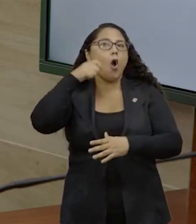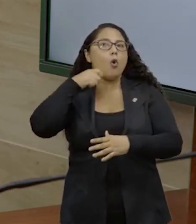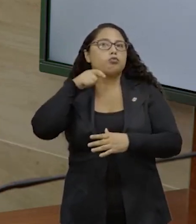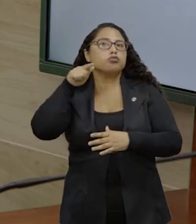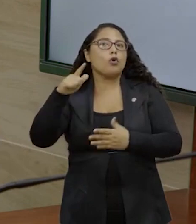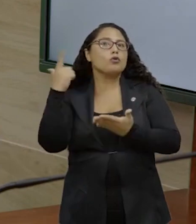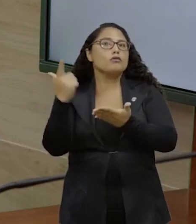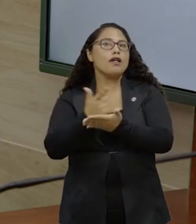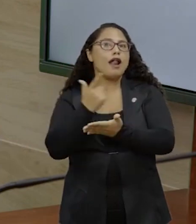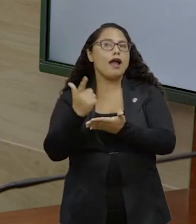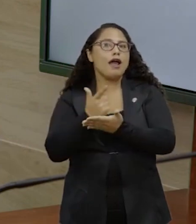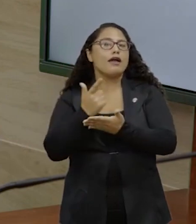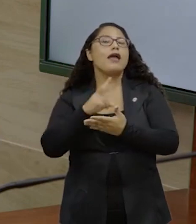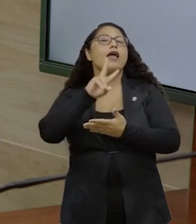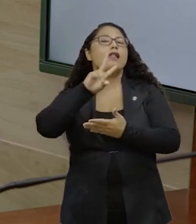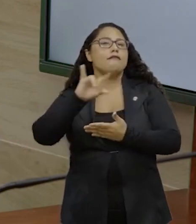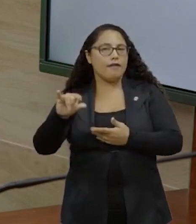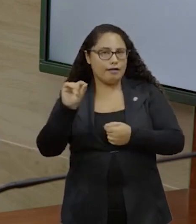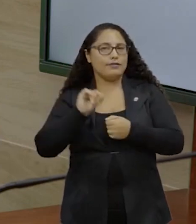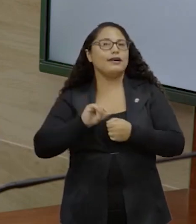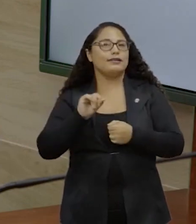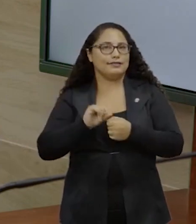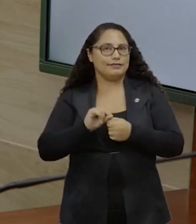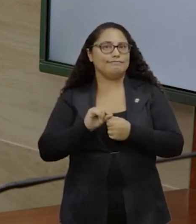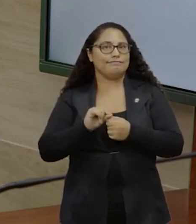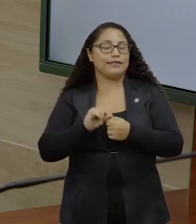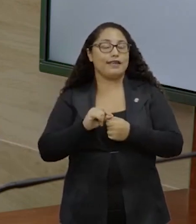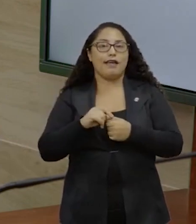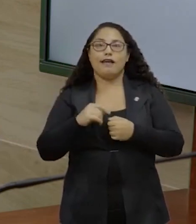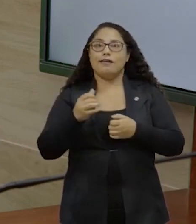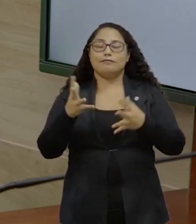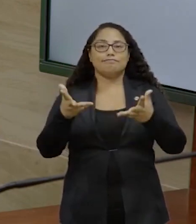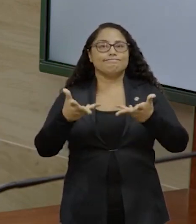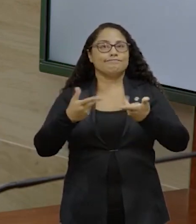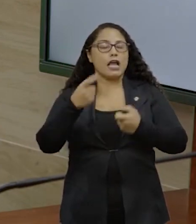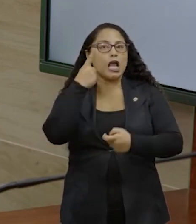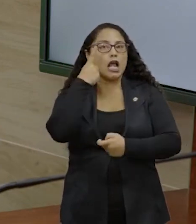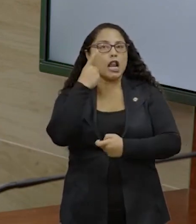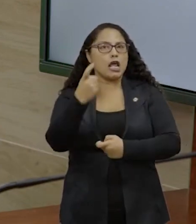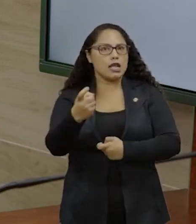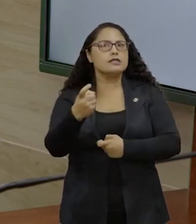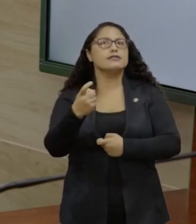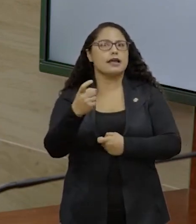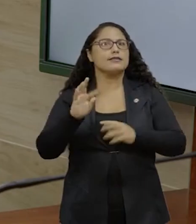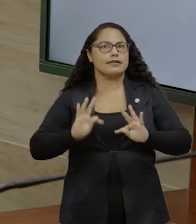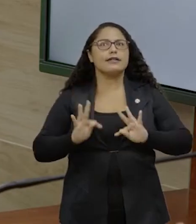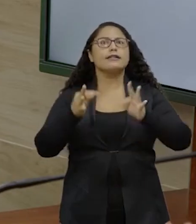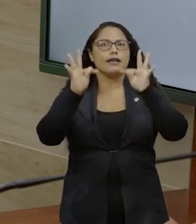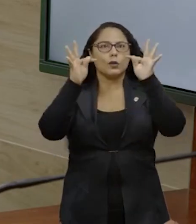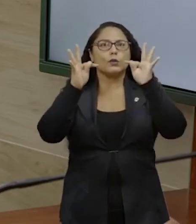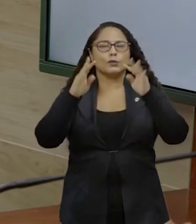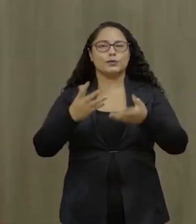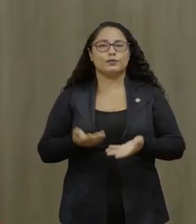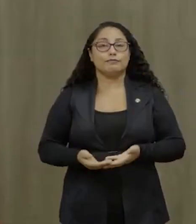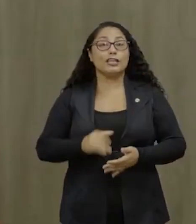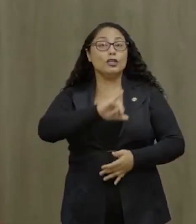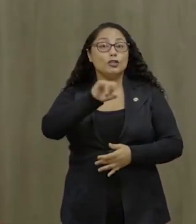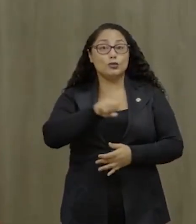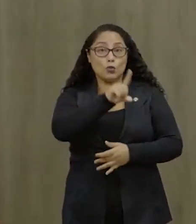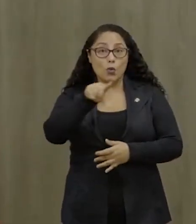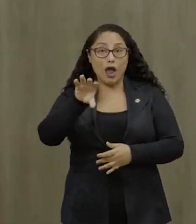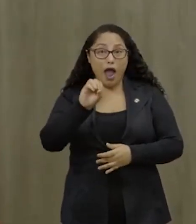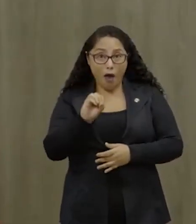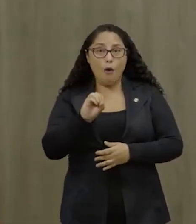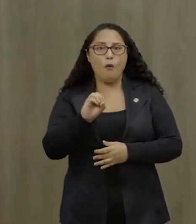autor da literatura. Ele vai fazer. É impressionante, é muito, muito interessante essa tecnologia. João,